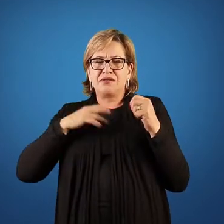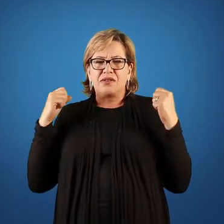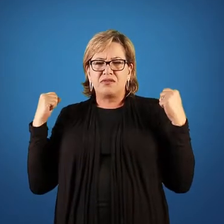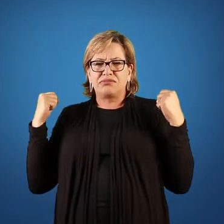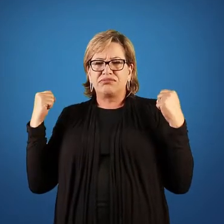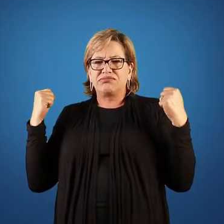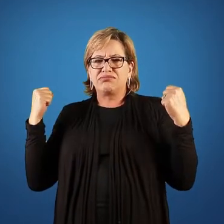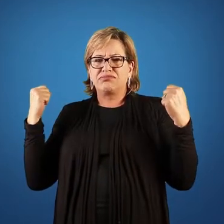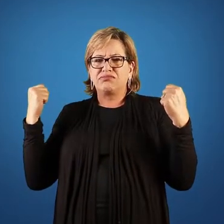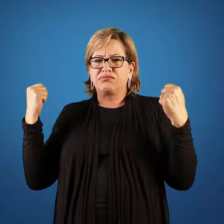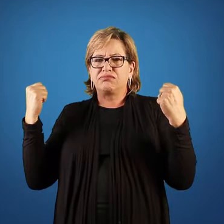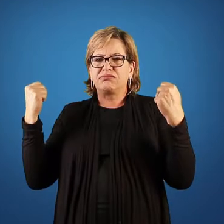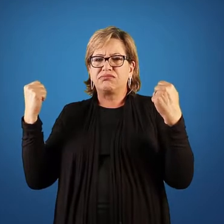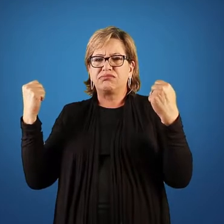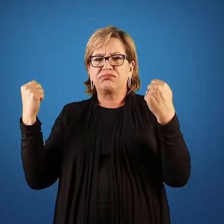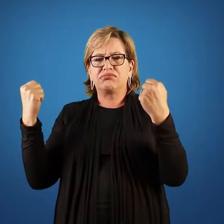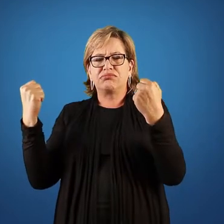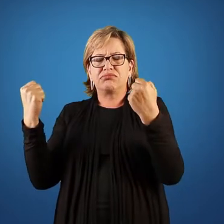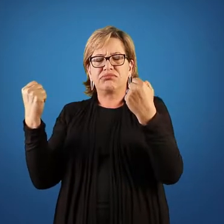ele.